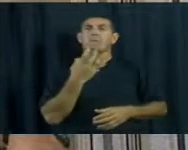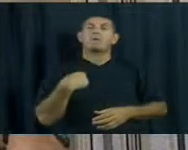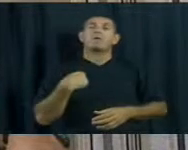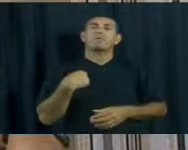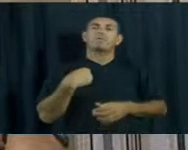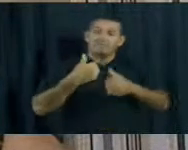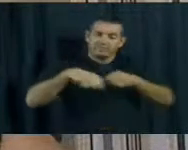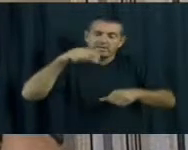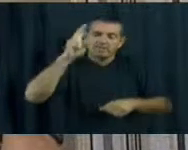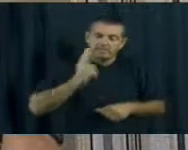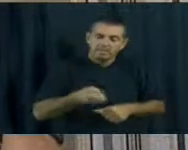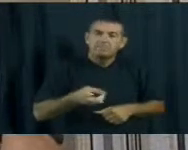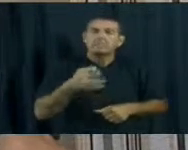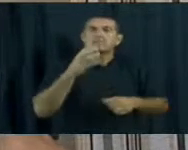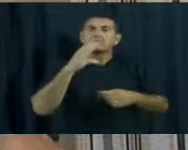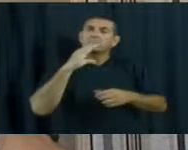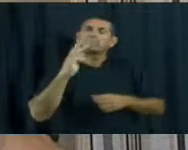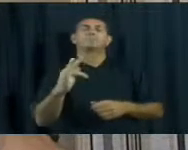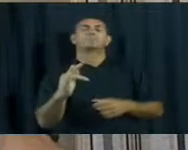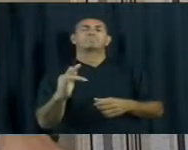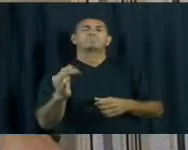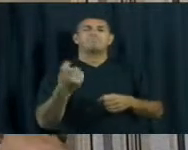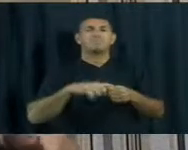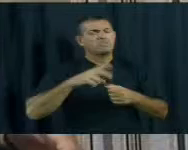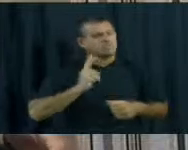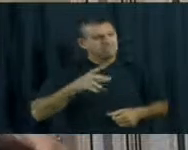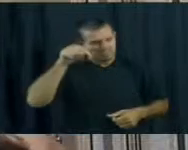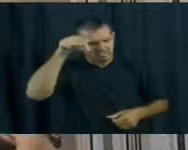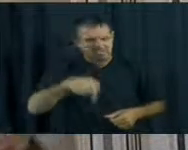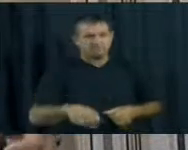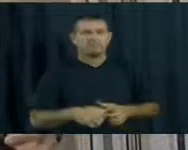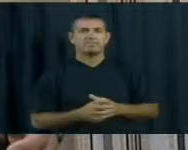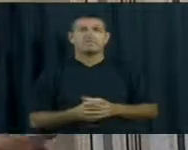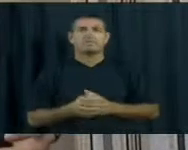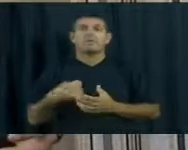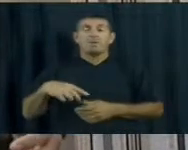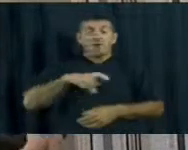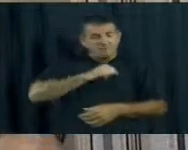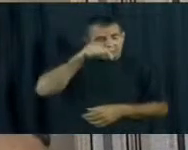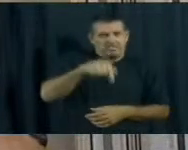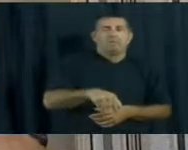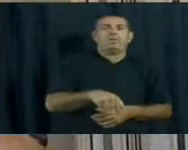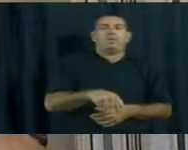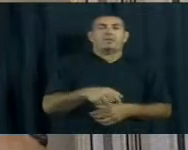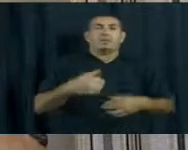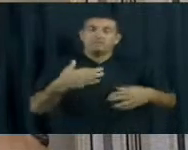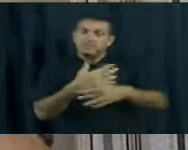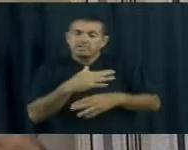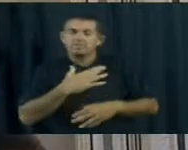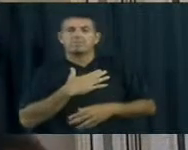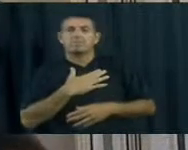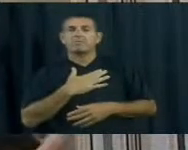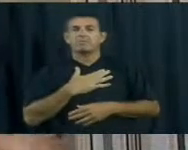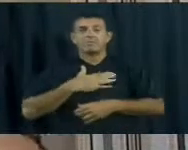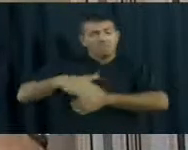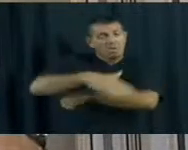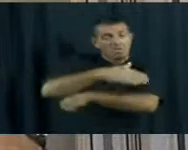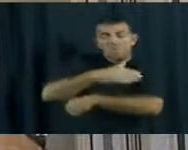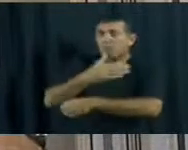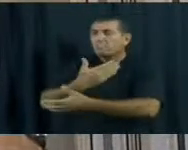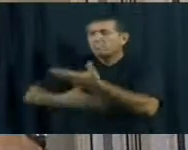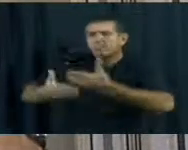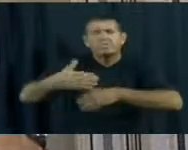sempre quis ficar em Cabo Frio e voltar para cá. Porque eu amava e amo sair na rua, falar com as